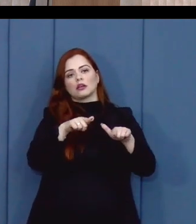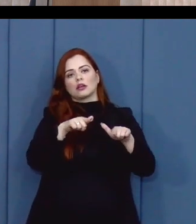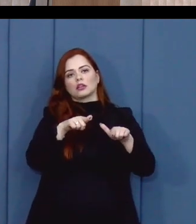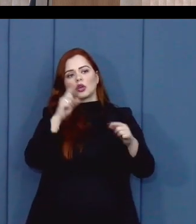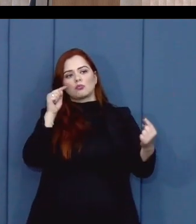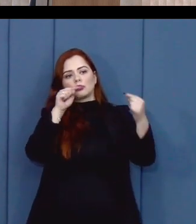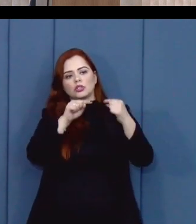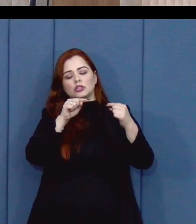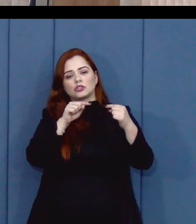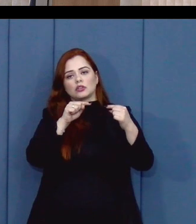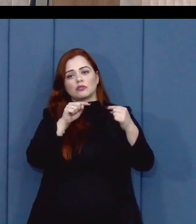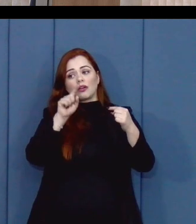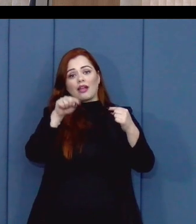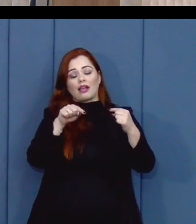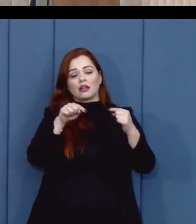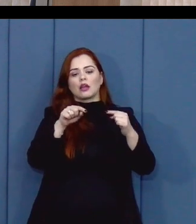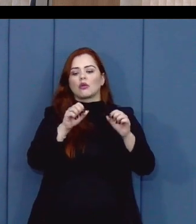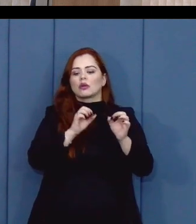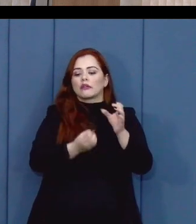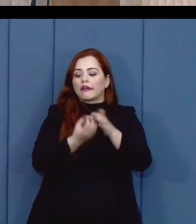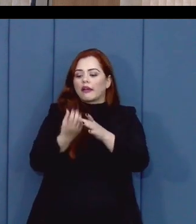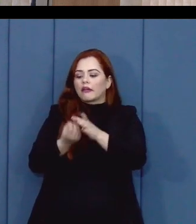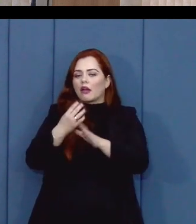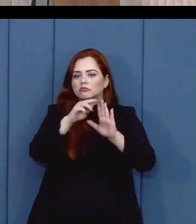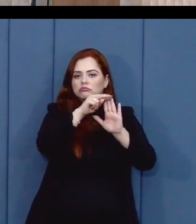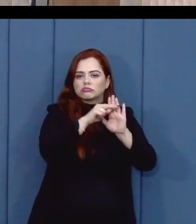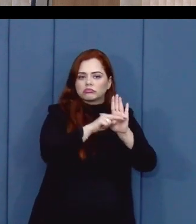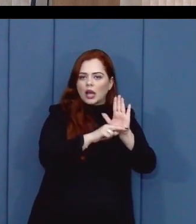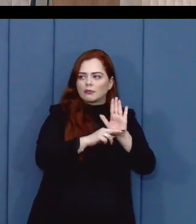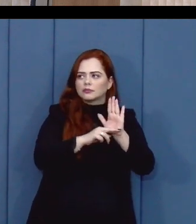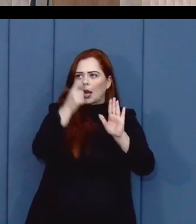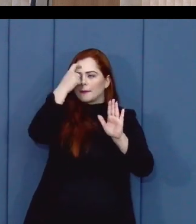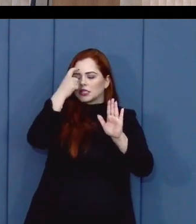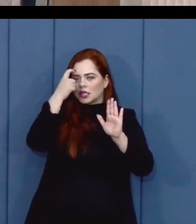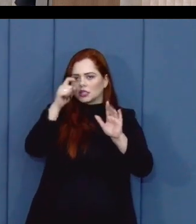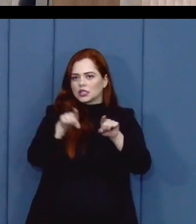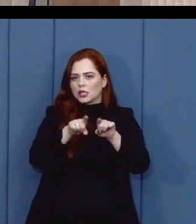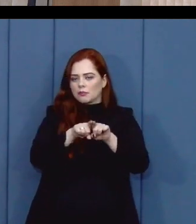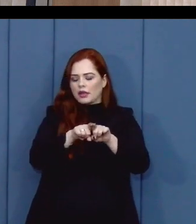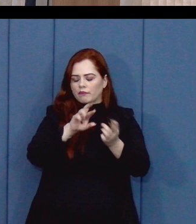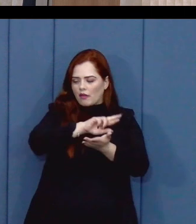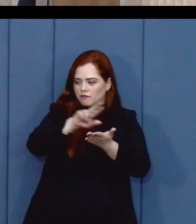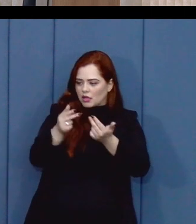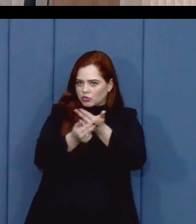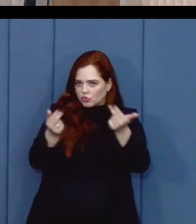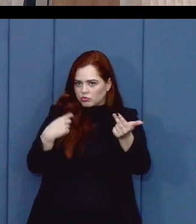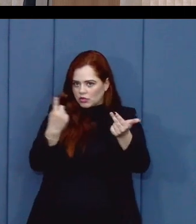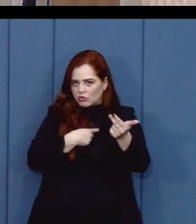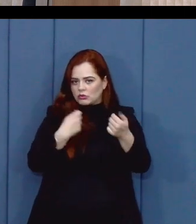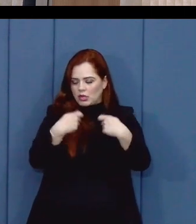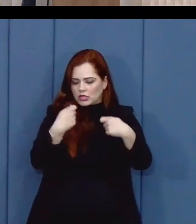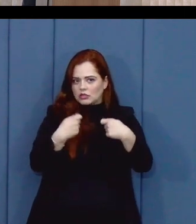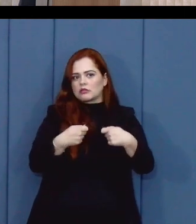que o objetivo dela é fazer normas. Né? E quando a gente pensa nisso, a gente tem que pensar em uma série de fases pelas quais a gente tem